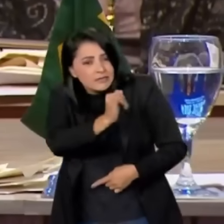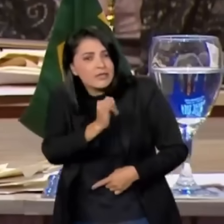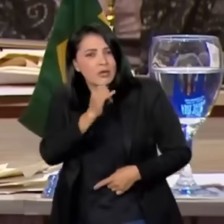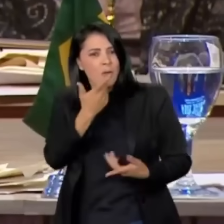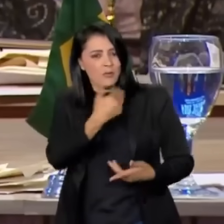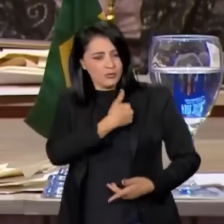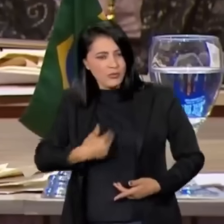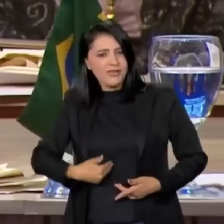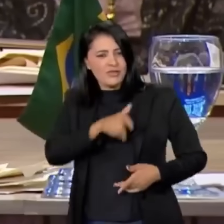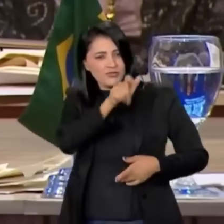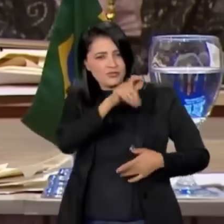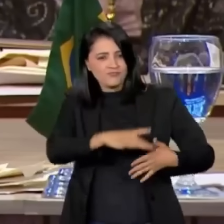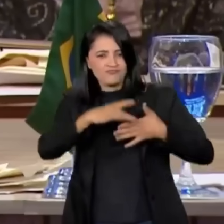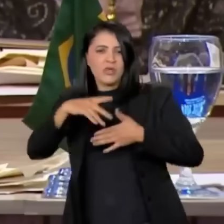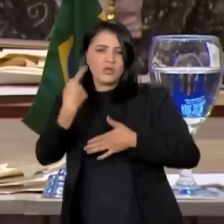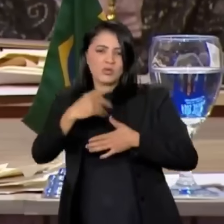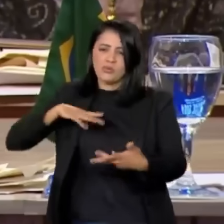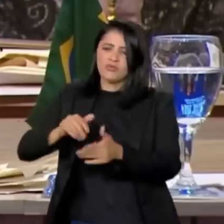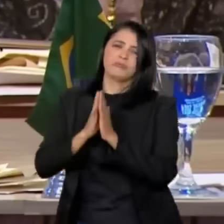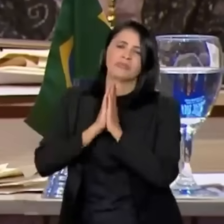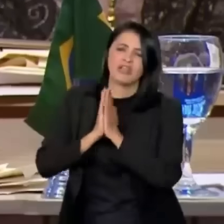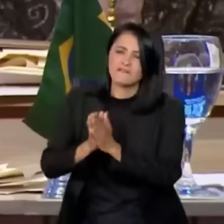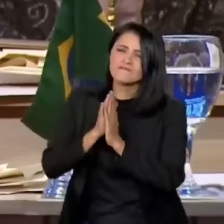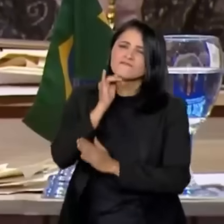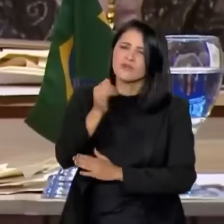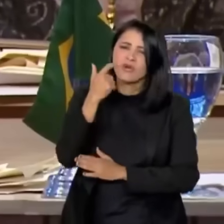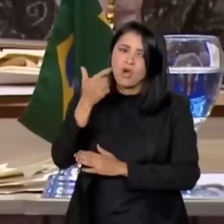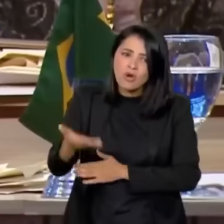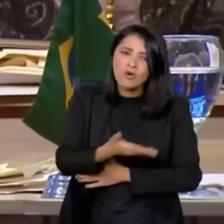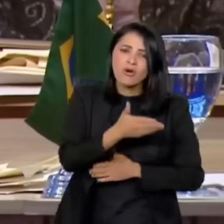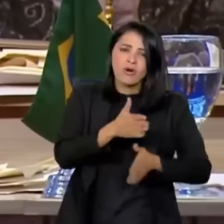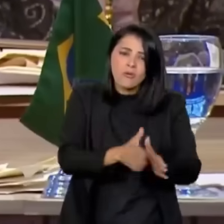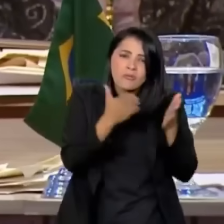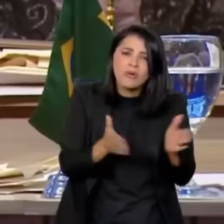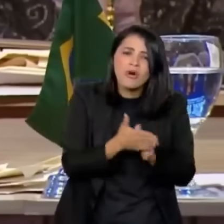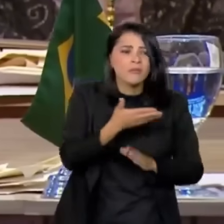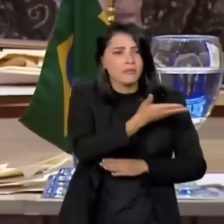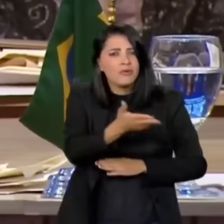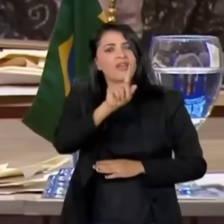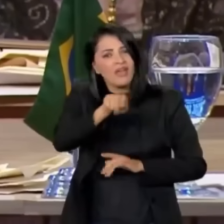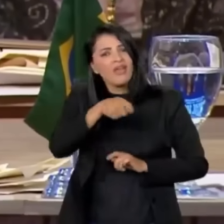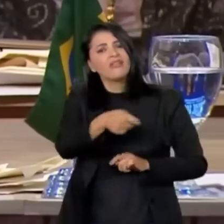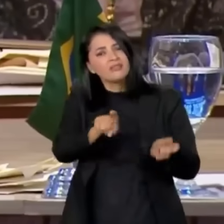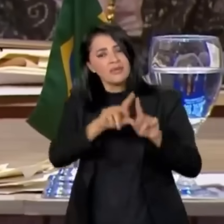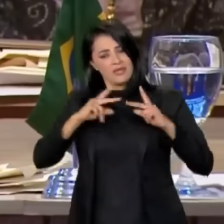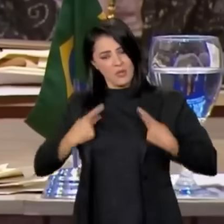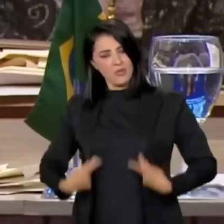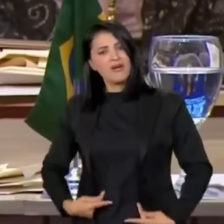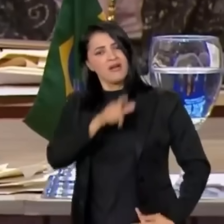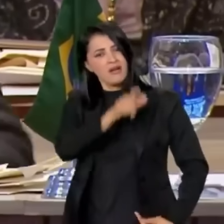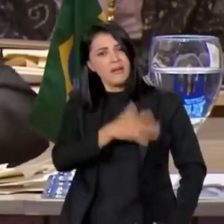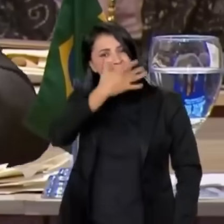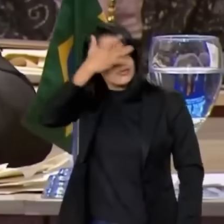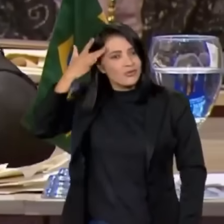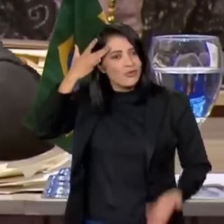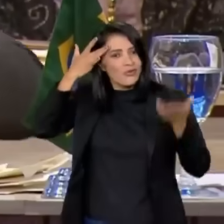dirigentes políticos do mundo inteiro: por favor, olhe os pobres, porque eles são seres humanos, eles são gente